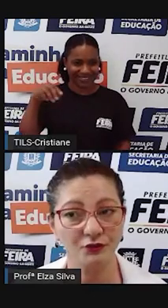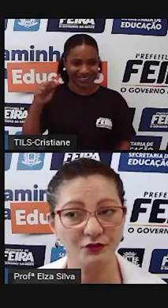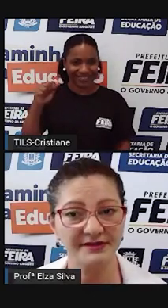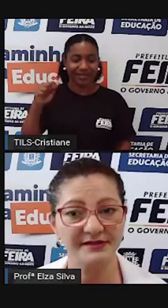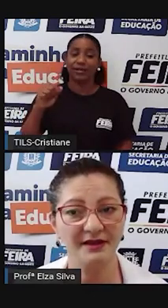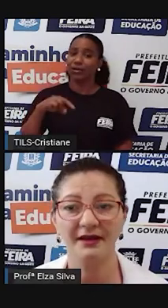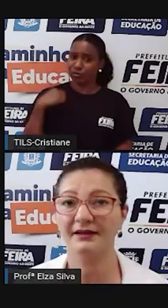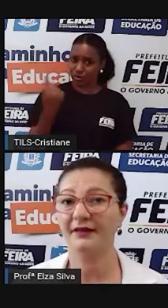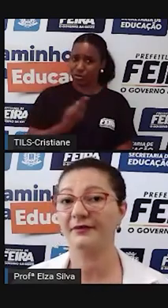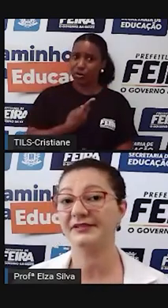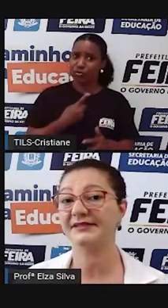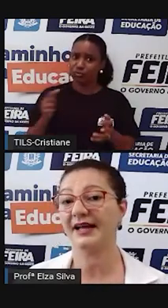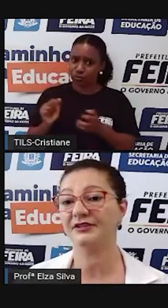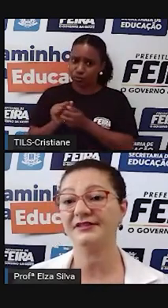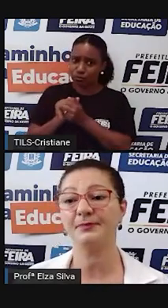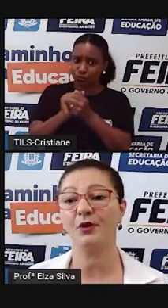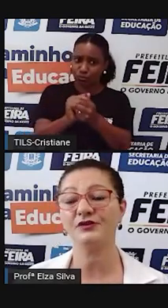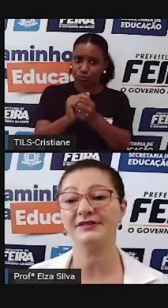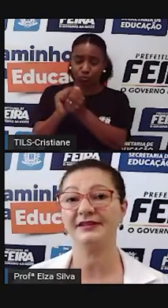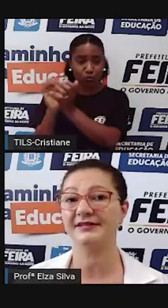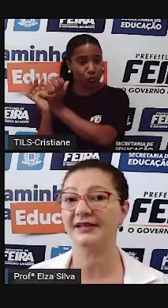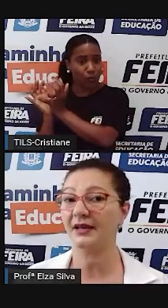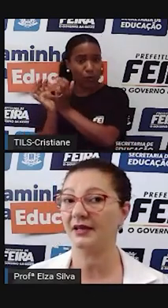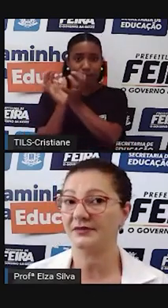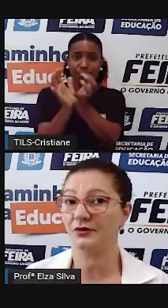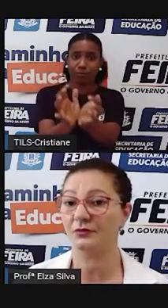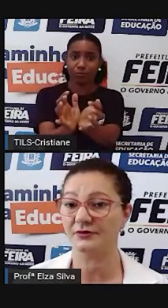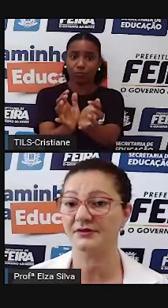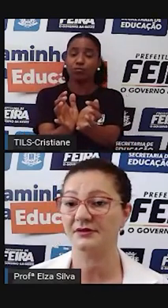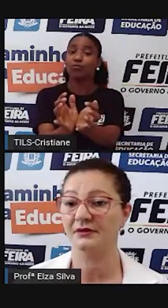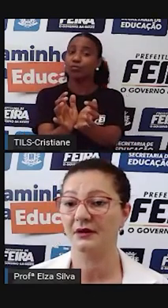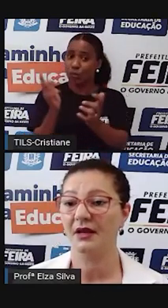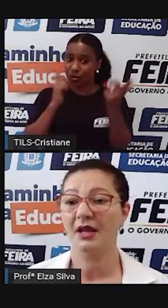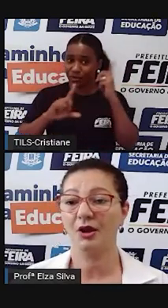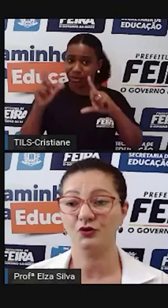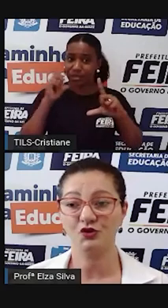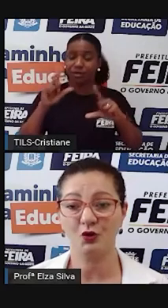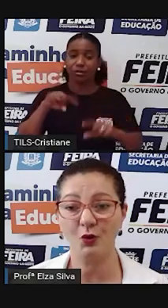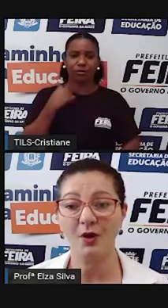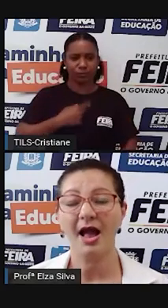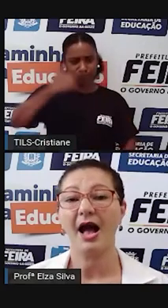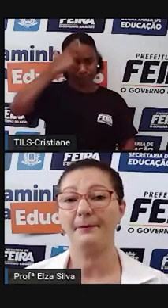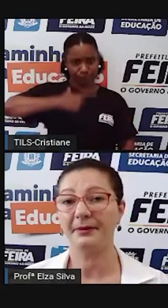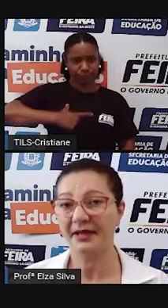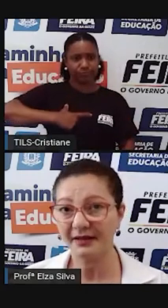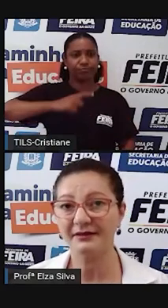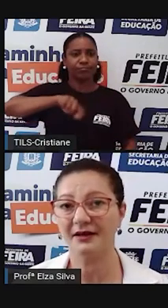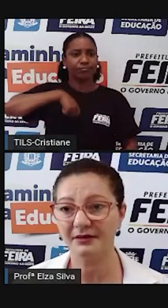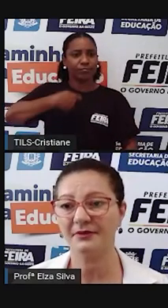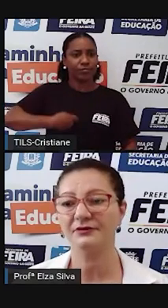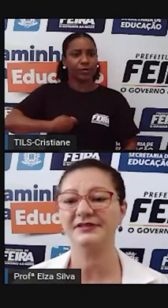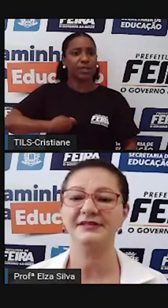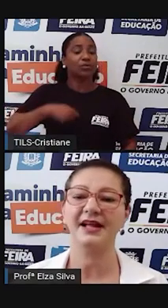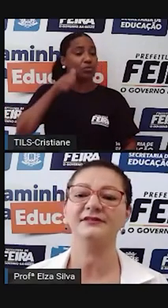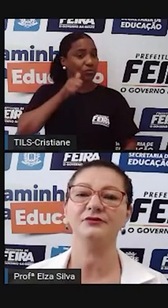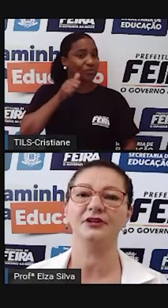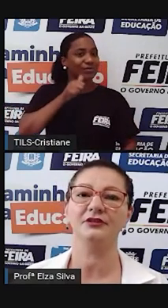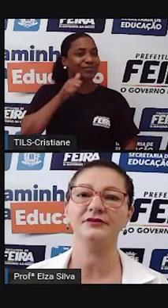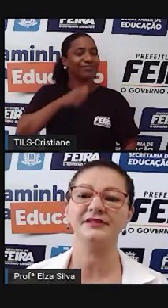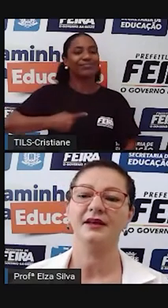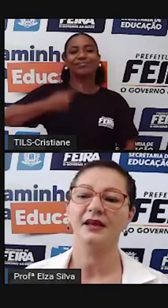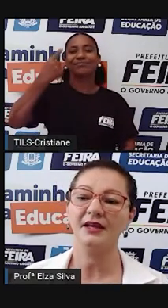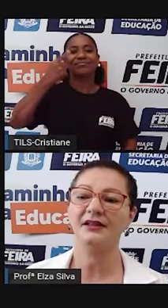lugar juntos, devemos estar dispostos a dizer quem somos. Eu sou a primeira dama dos